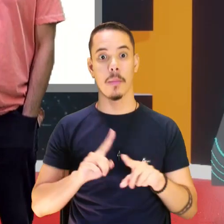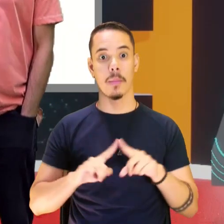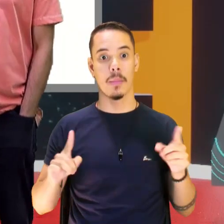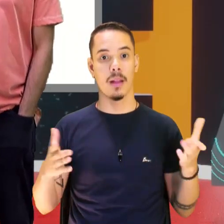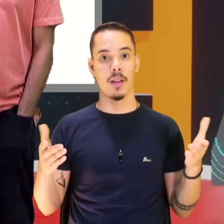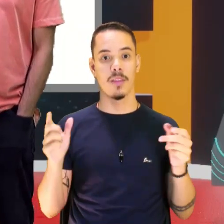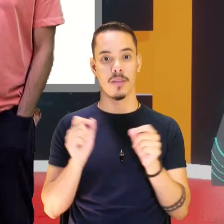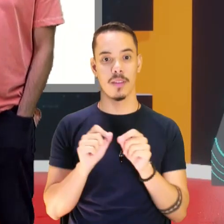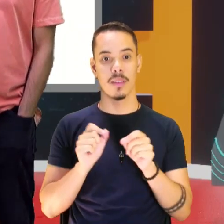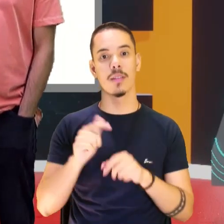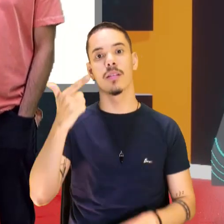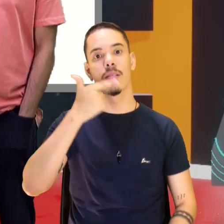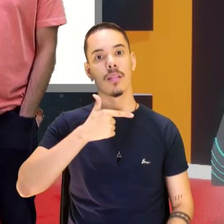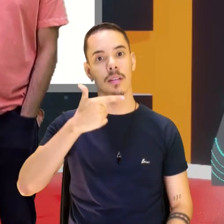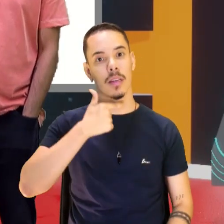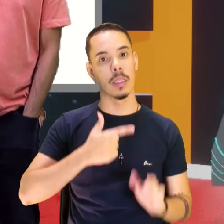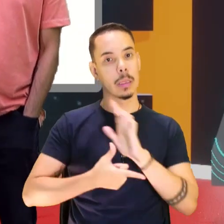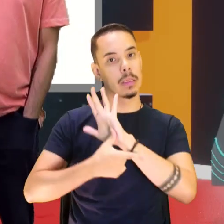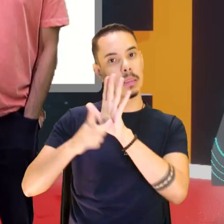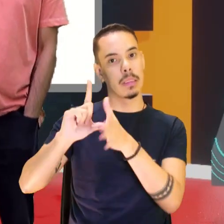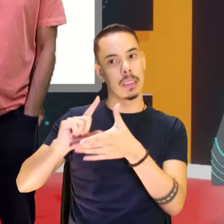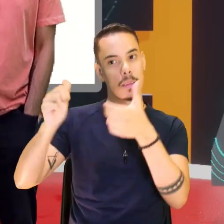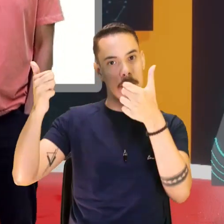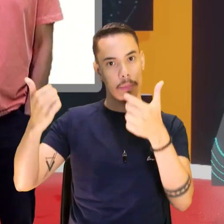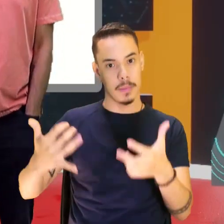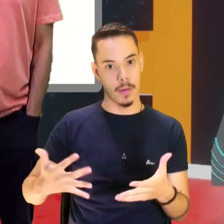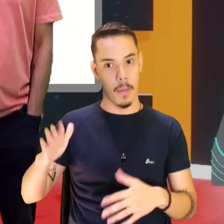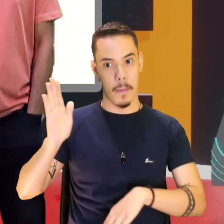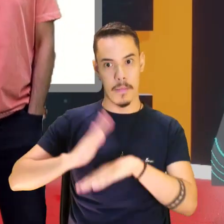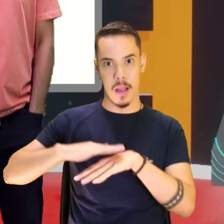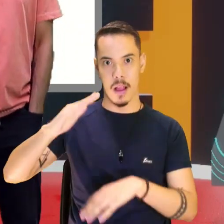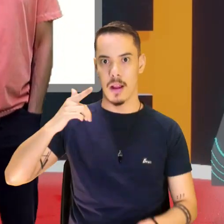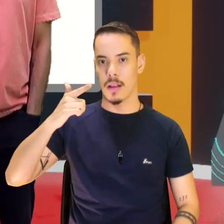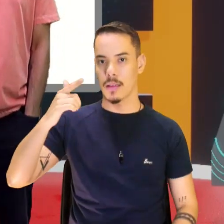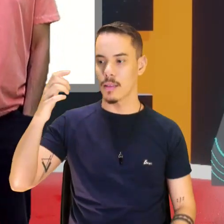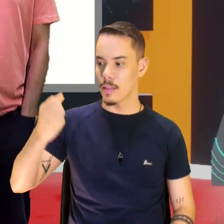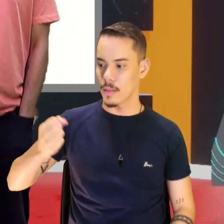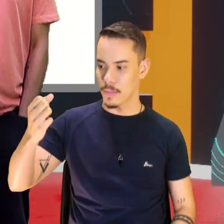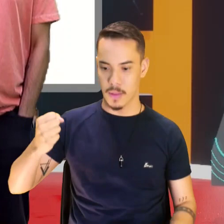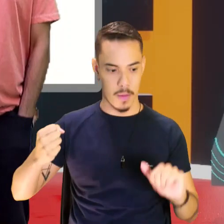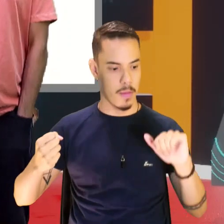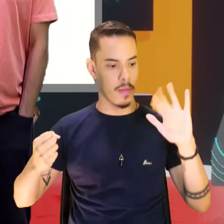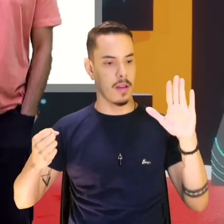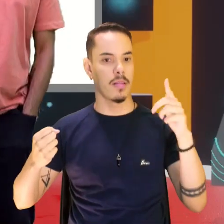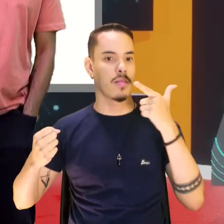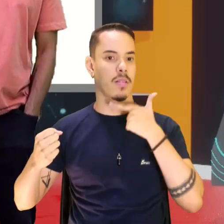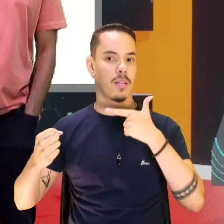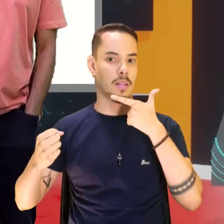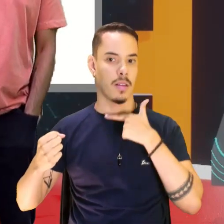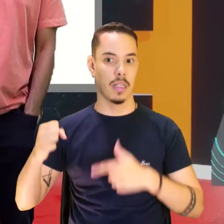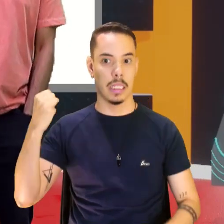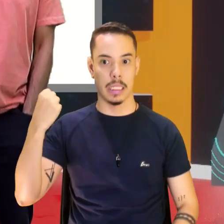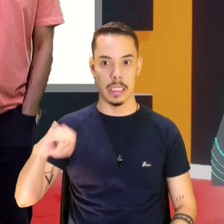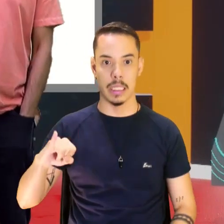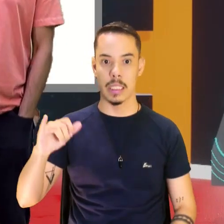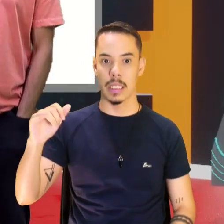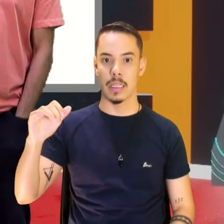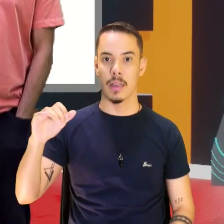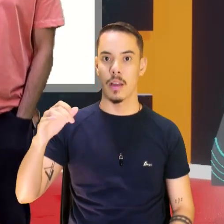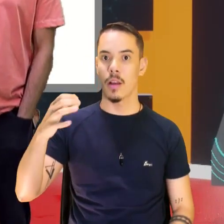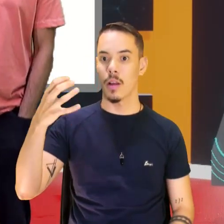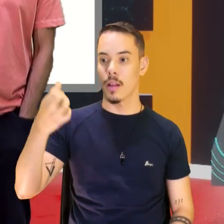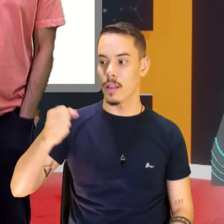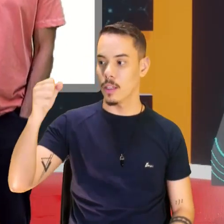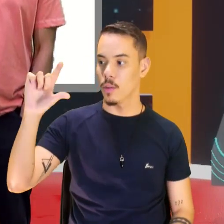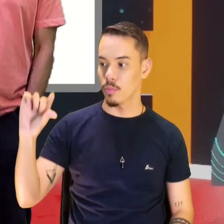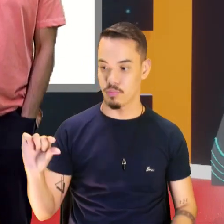fazer o queijo lá, que o professor Maurício deu exemplo, né? Quanto mais leite, mais queijo. Né? Se tiver menos leite... Menos queijo. Quando a gente fala